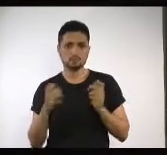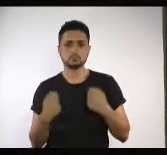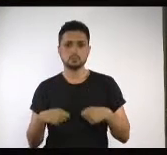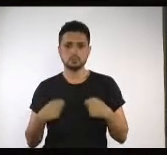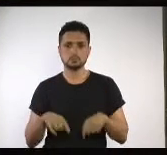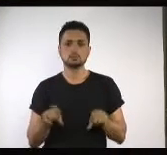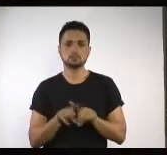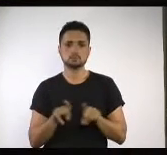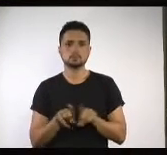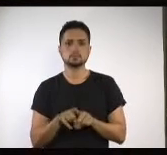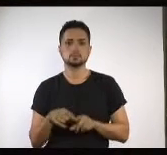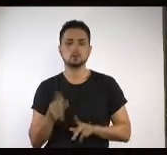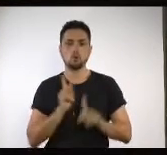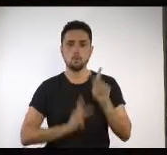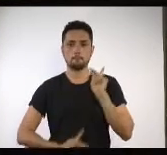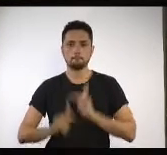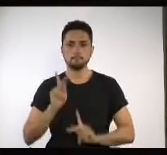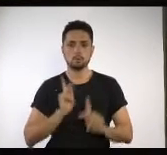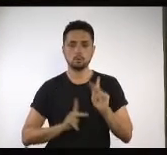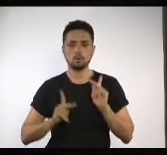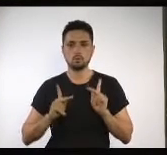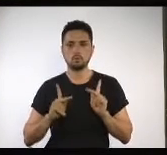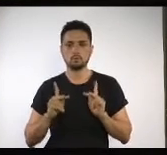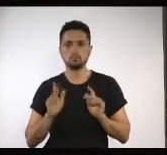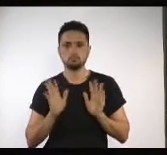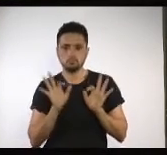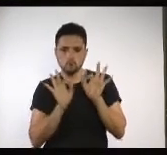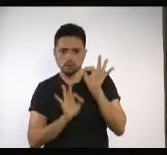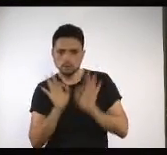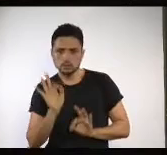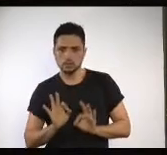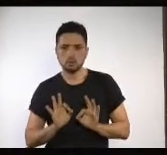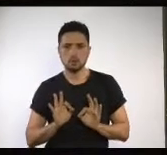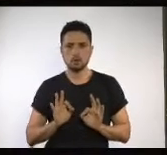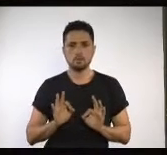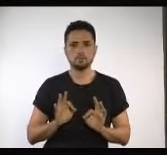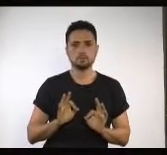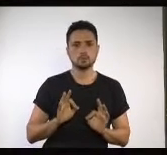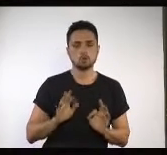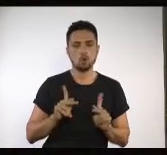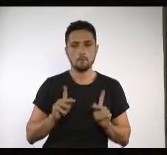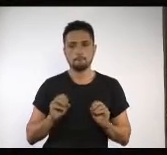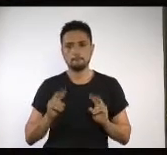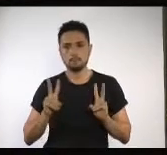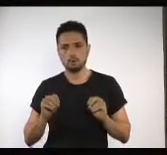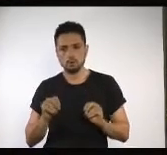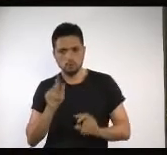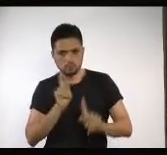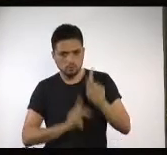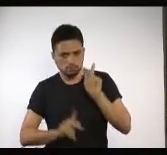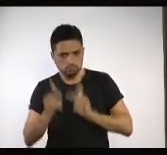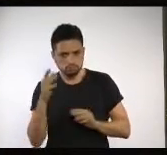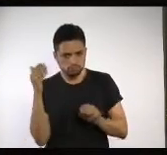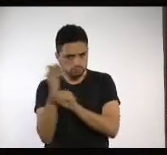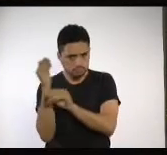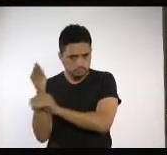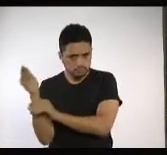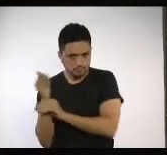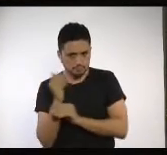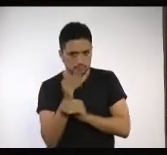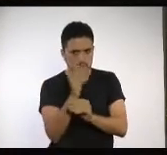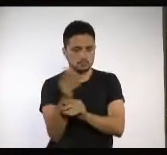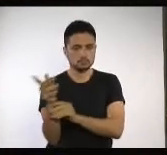necessário que o povo se organizasse, que o povo fosse às ruas, que movimentos, por exemplo,